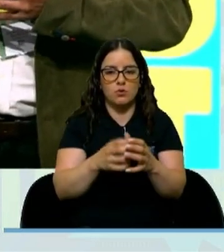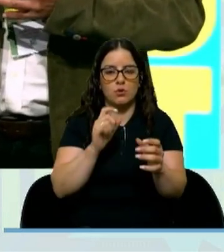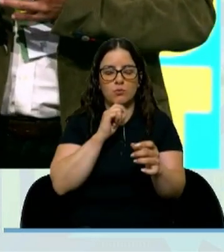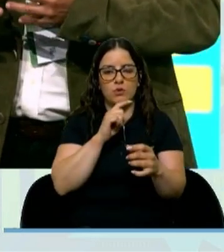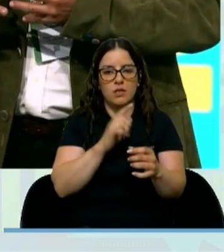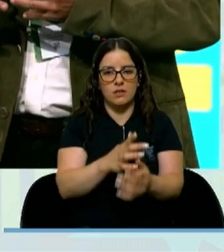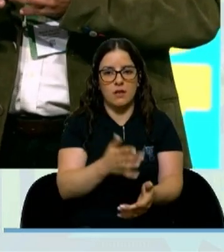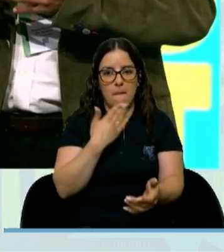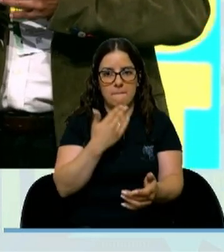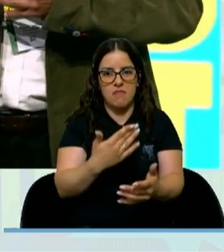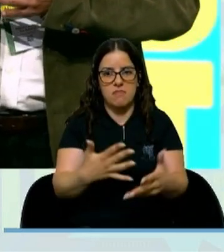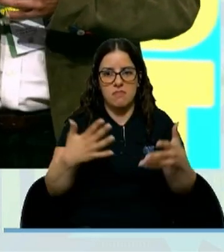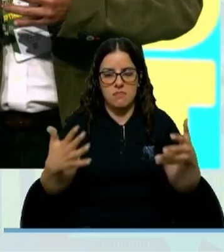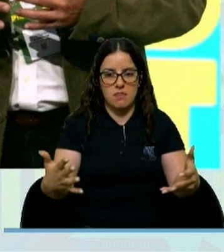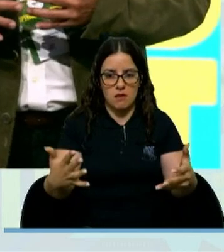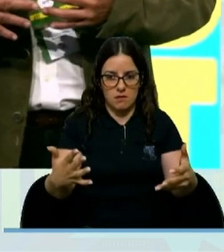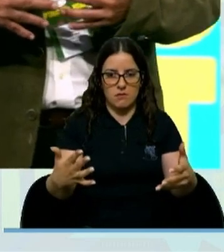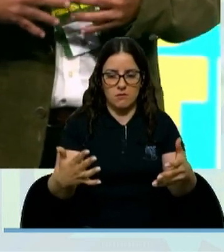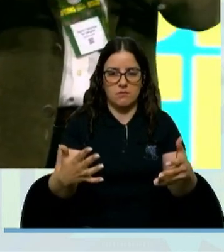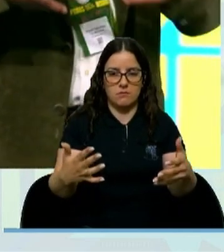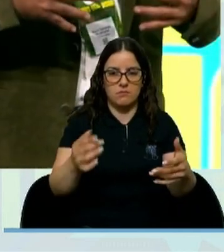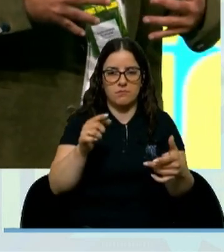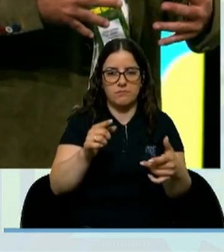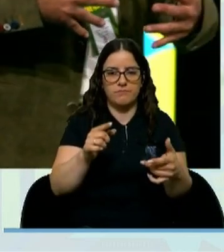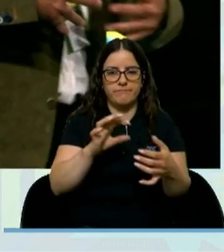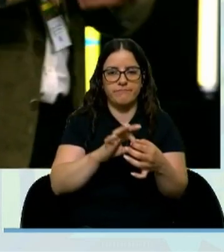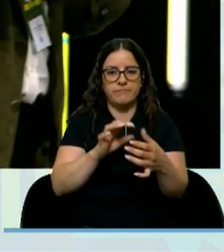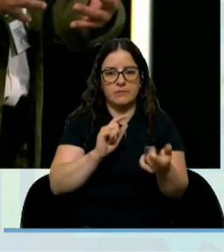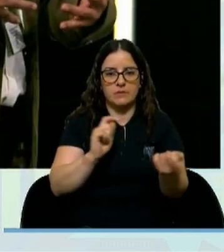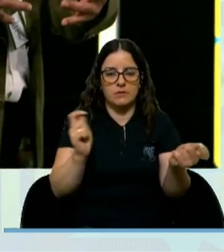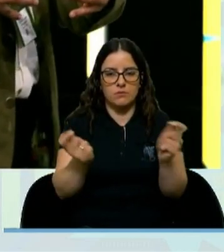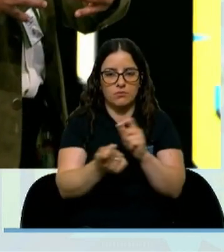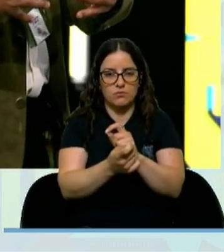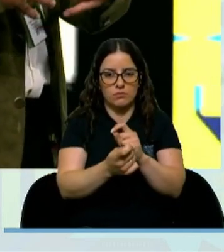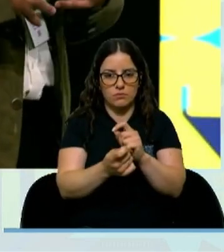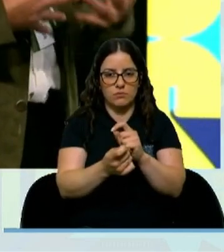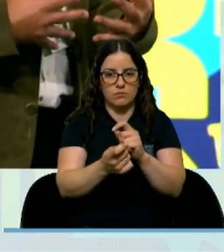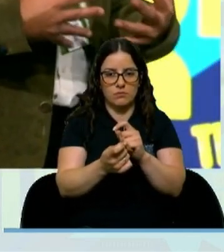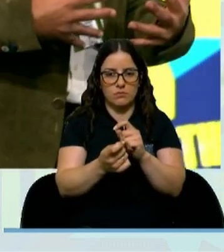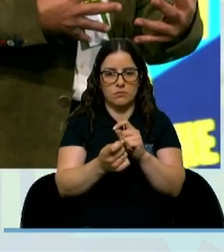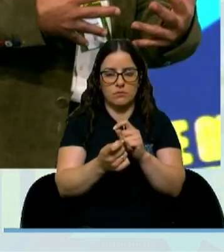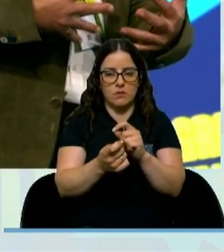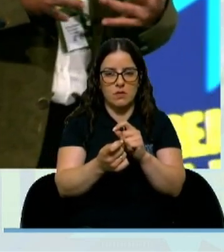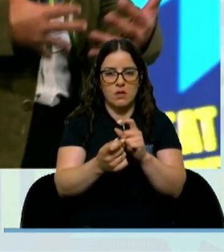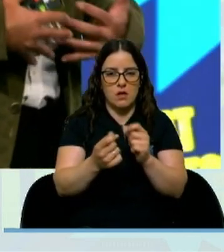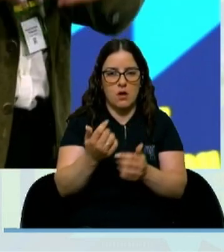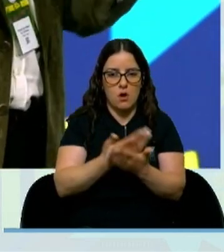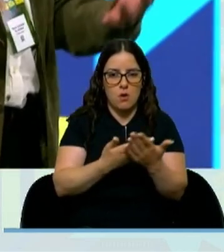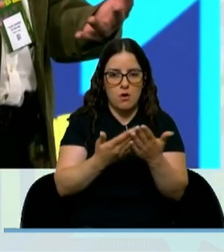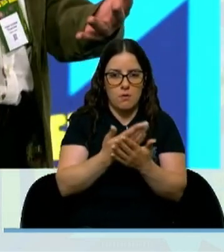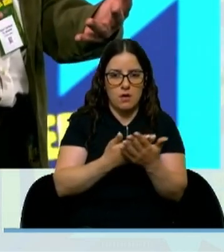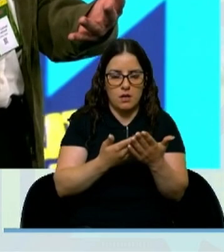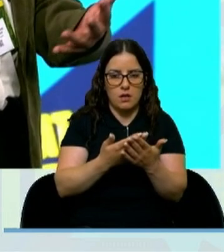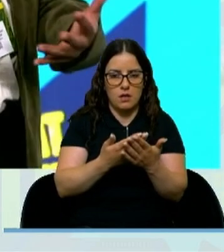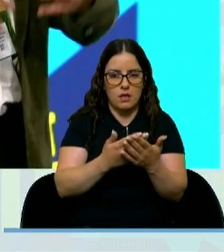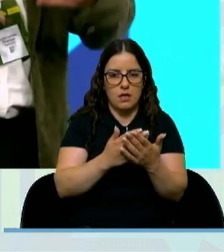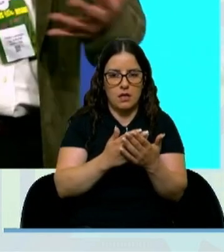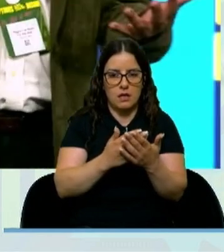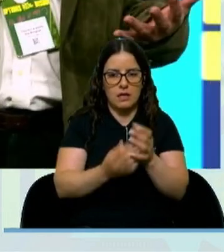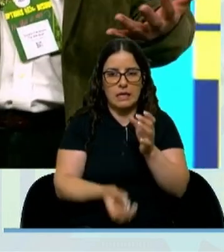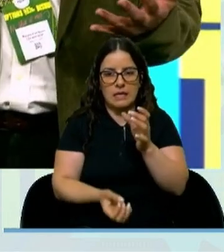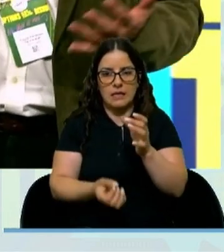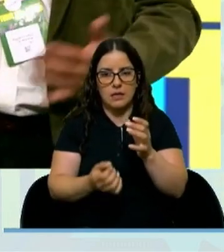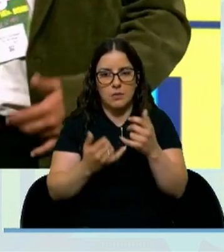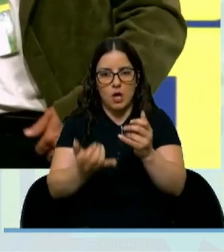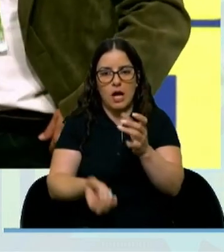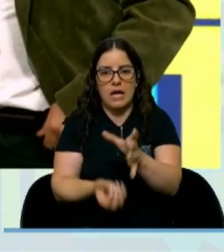organizações, numa alteração, uma transformação do tecido económico que vai criar imensas oportunidades. E é isso que